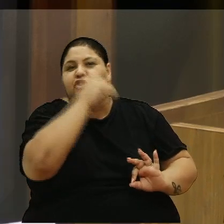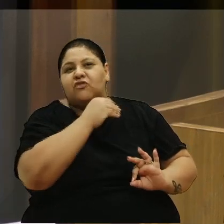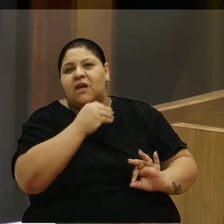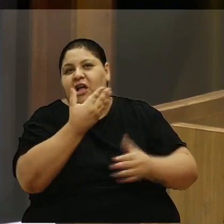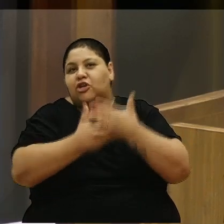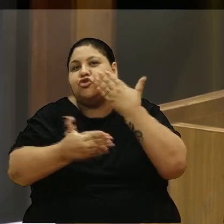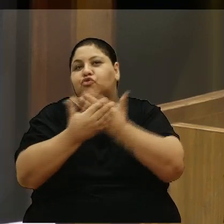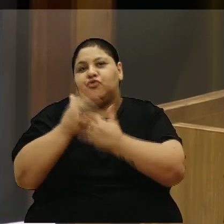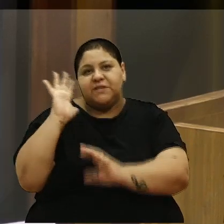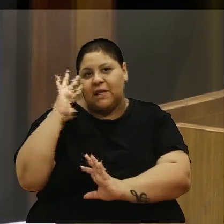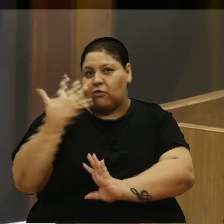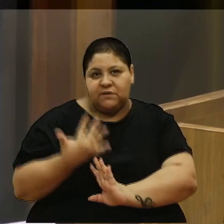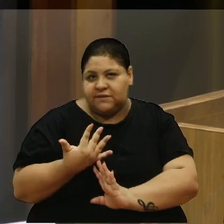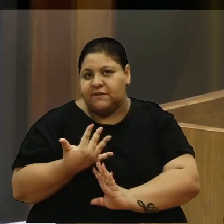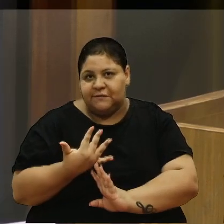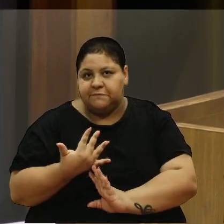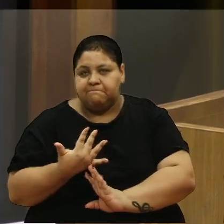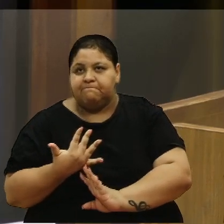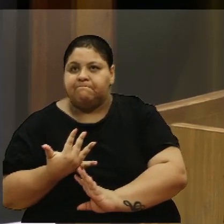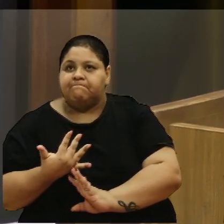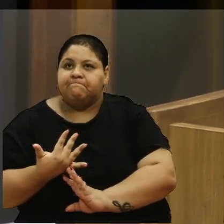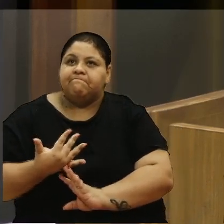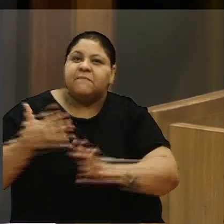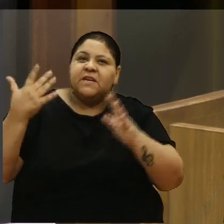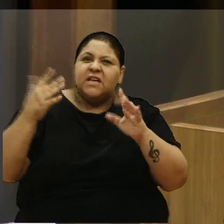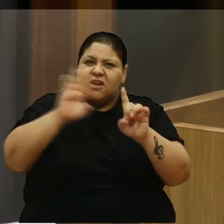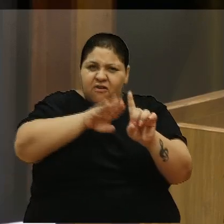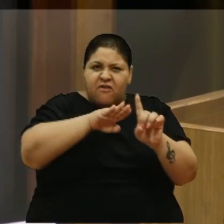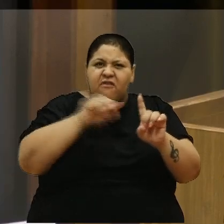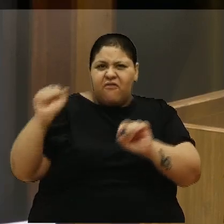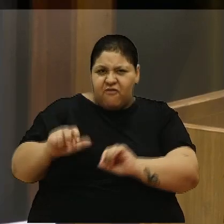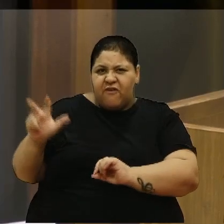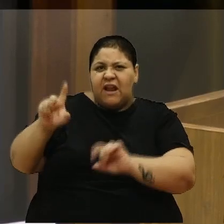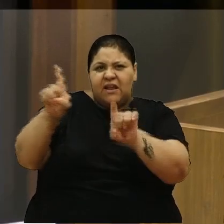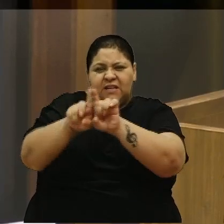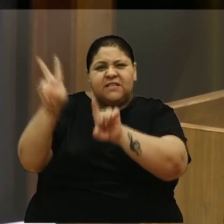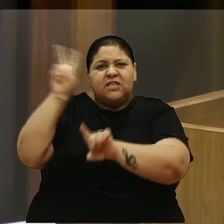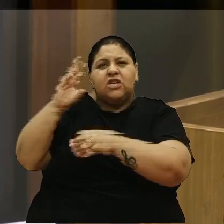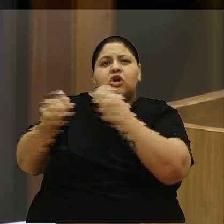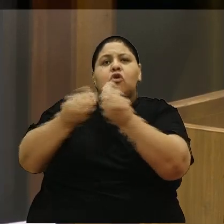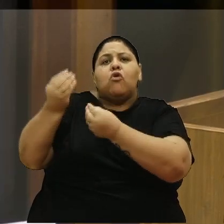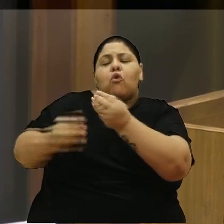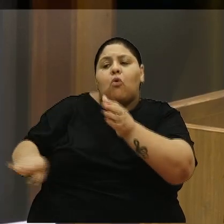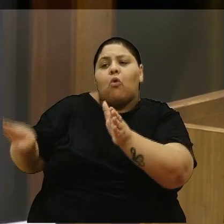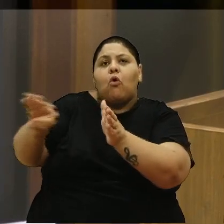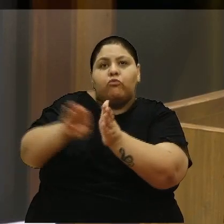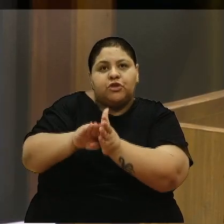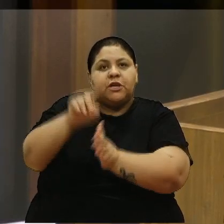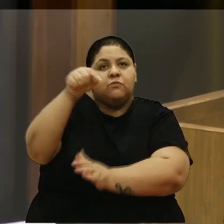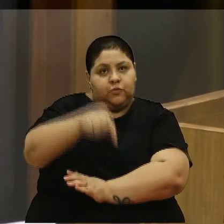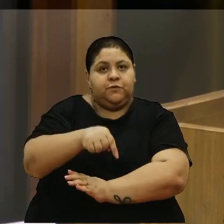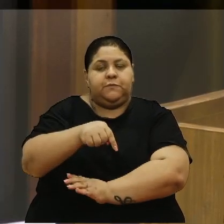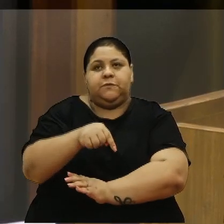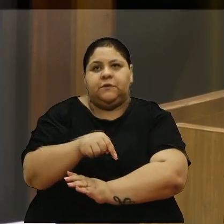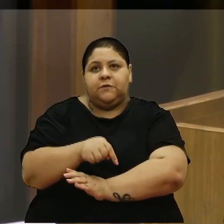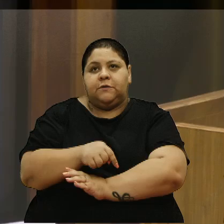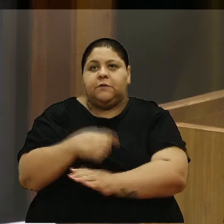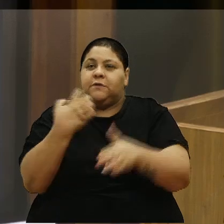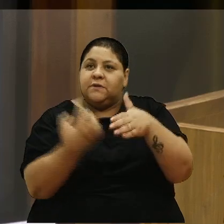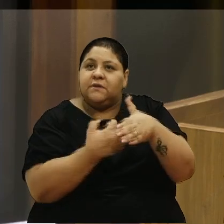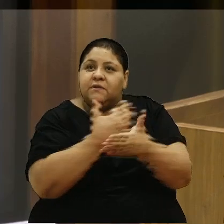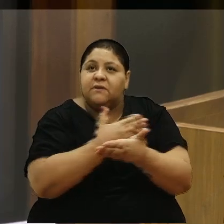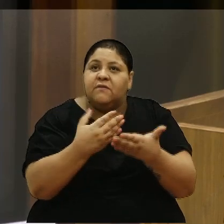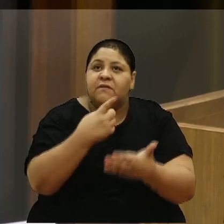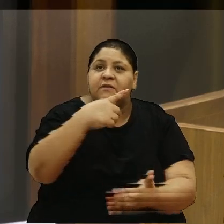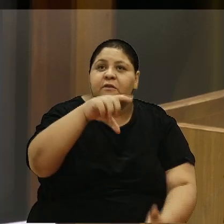isso que aconteceu, né? E exaltar um pouquinho, contar um pouquinho para vocês da história, como que nós chegamos até aqui. A empresa foi fundada